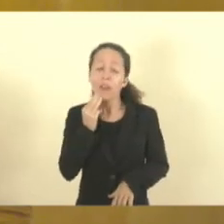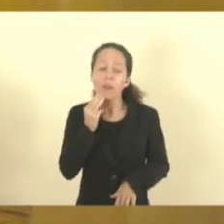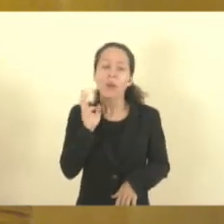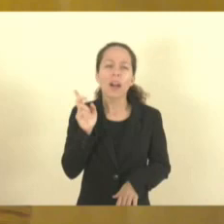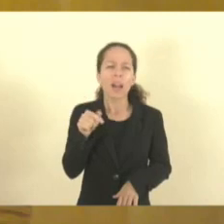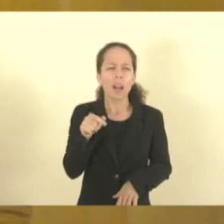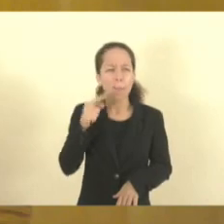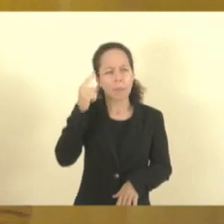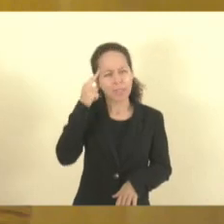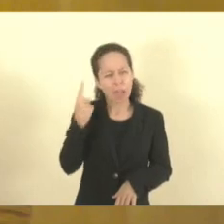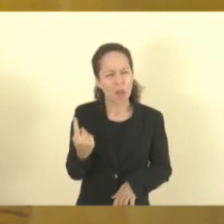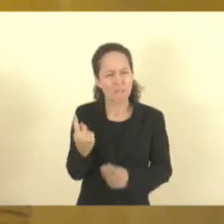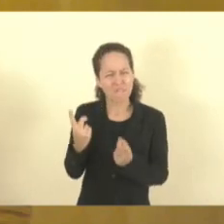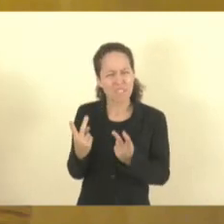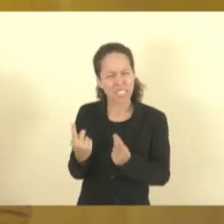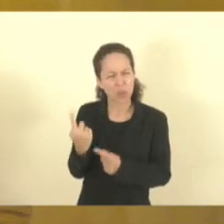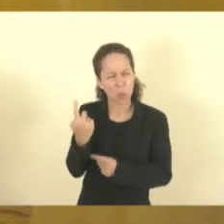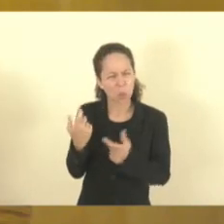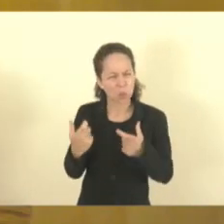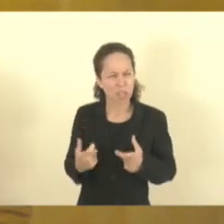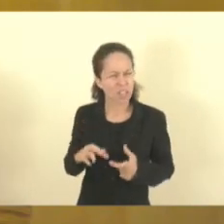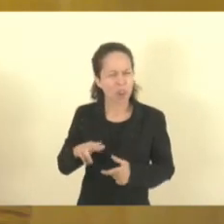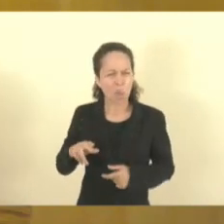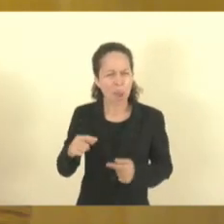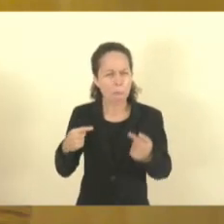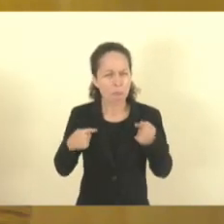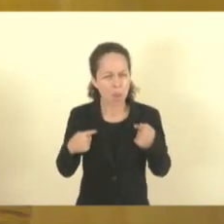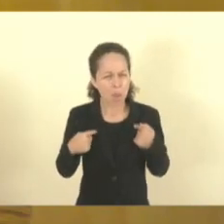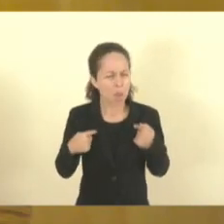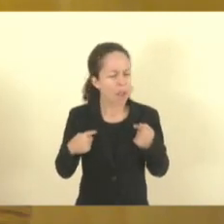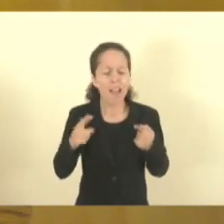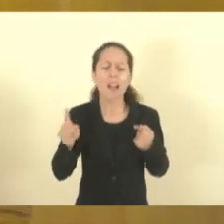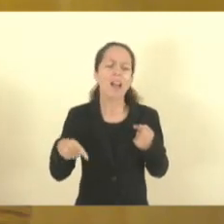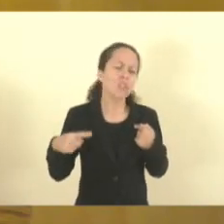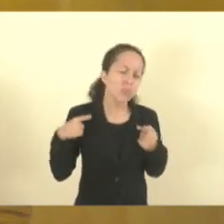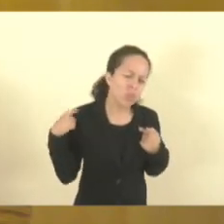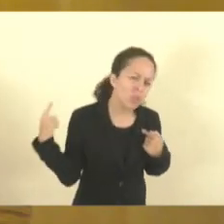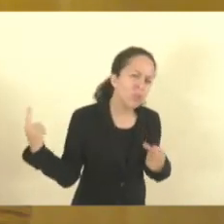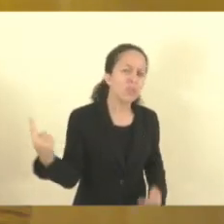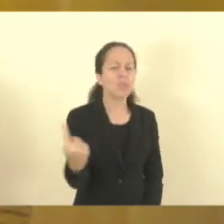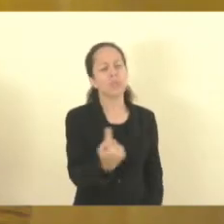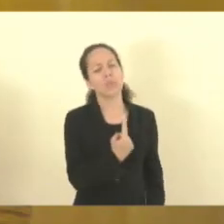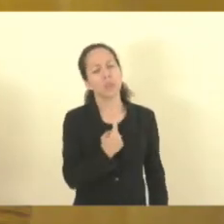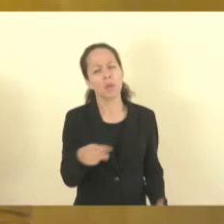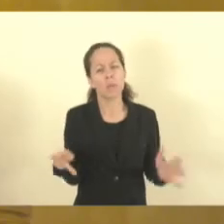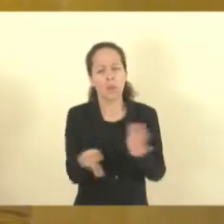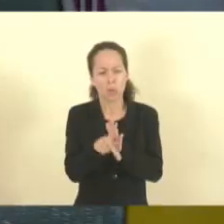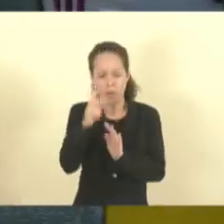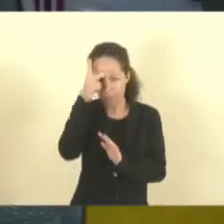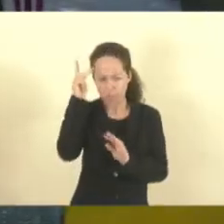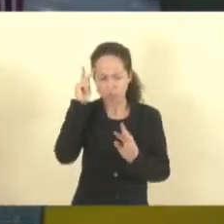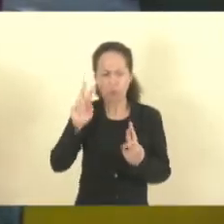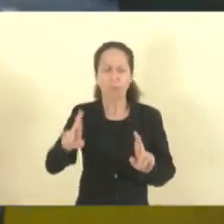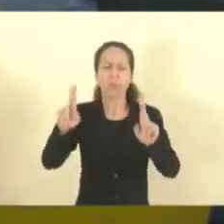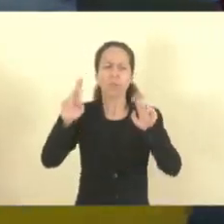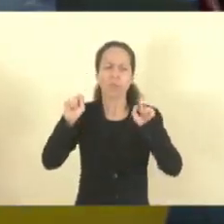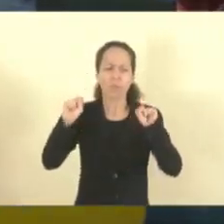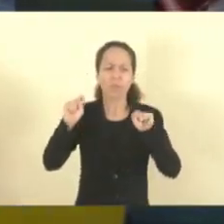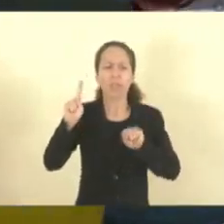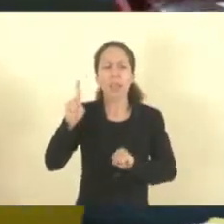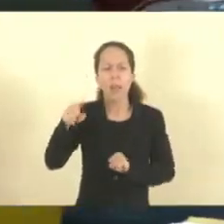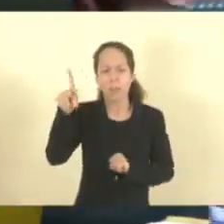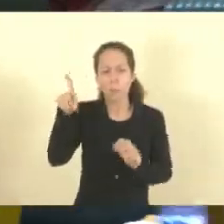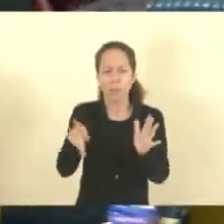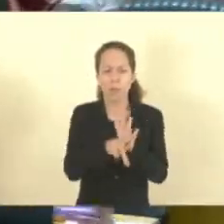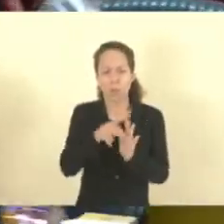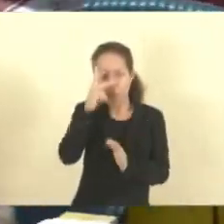a venda de um patrimônio que não é meu, que é nosso, que é do torcedor, que é da Desportiva, que é da